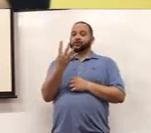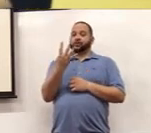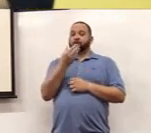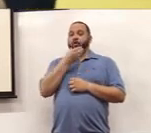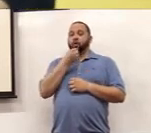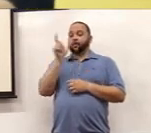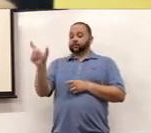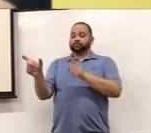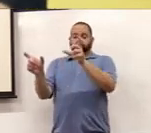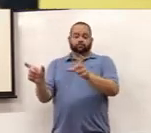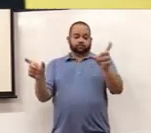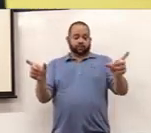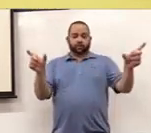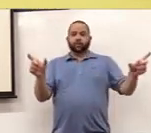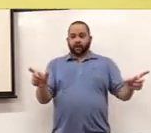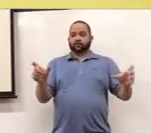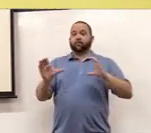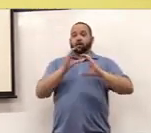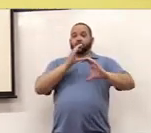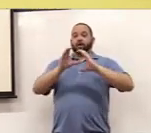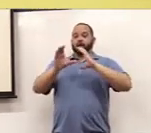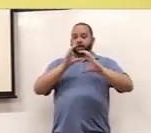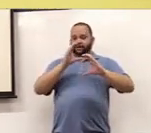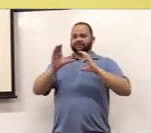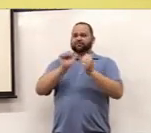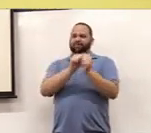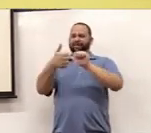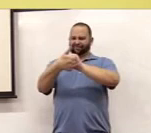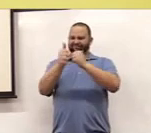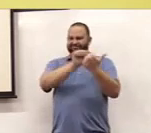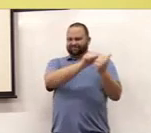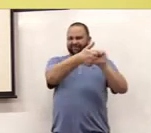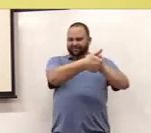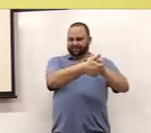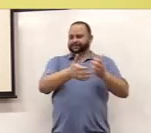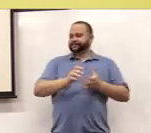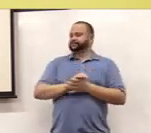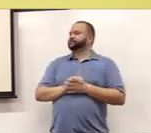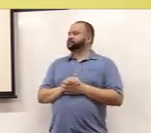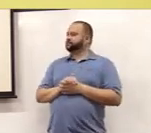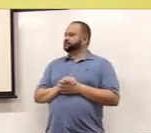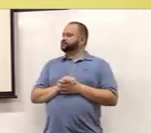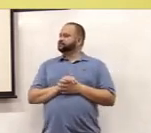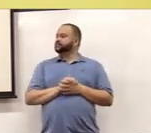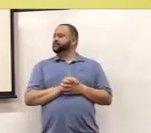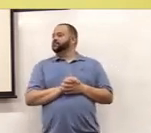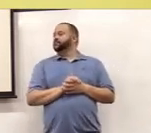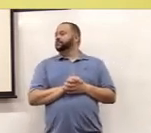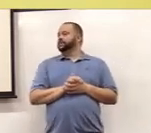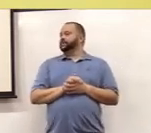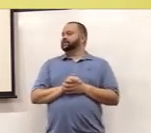solistas, eles fazem uma cadência, que é como se fosse um momento de improviso, tá? Se fosse um concerto para um instrumento, seria o momento em